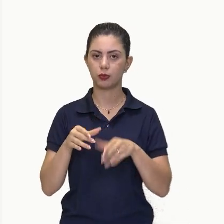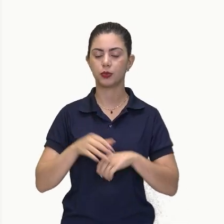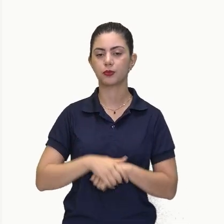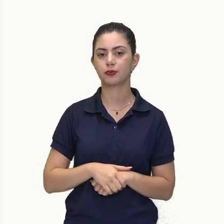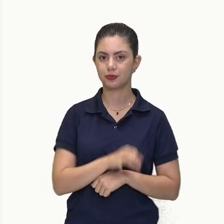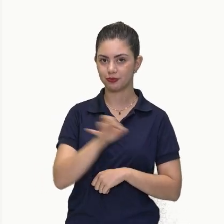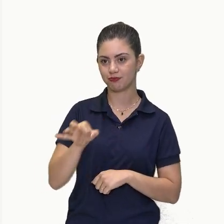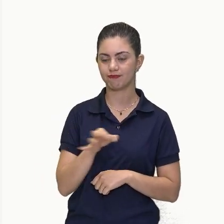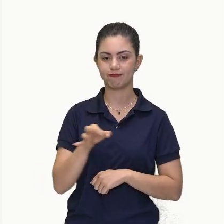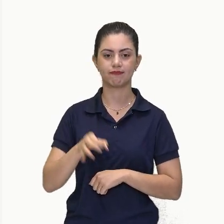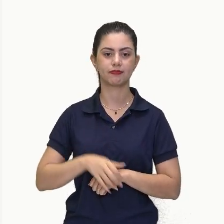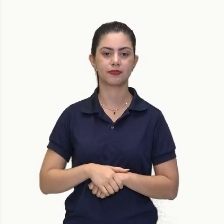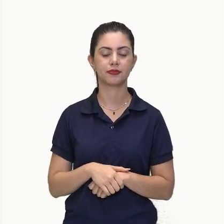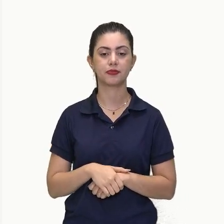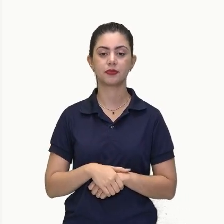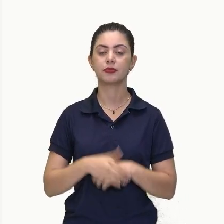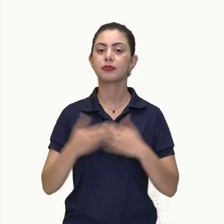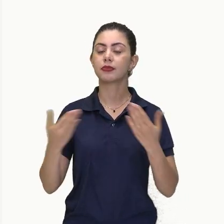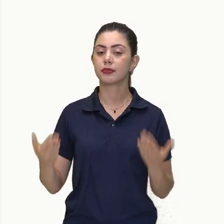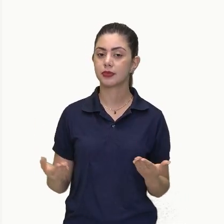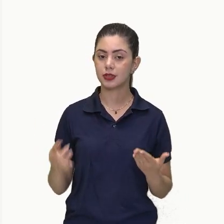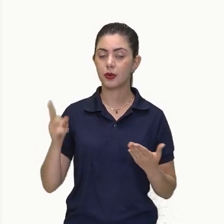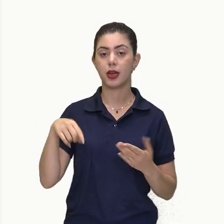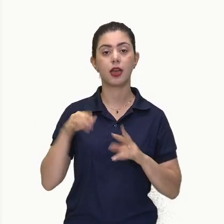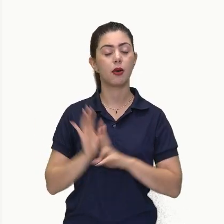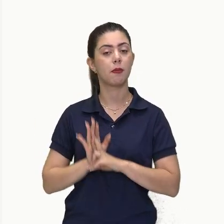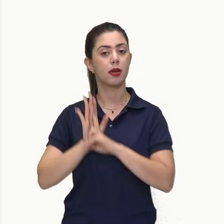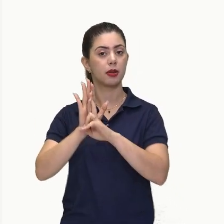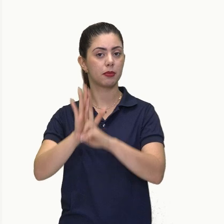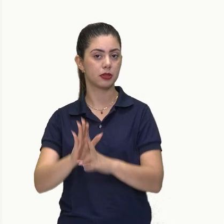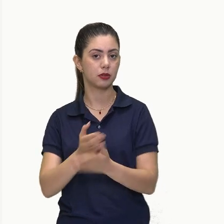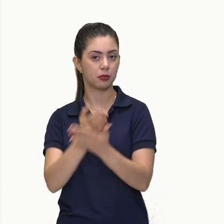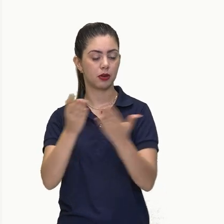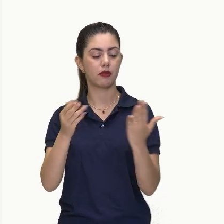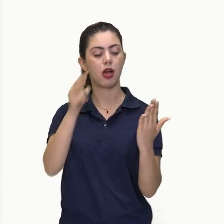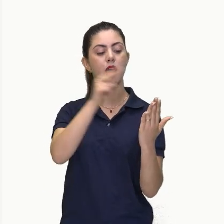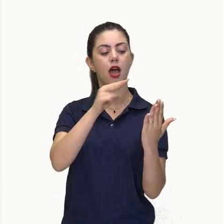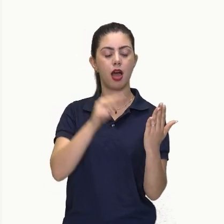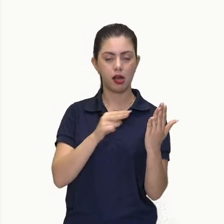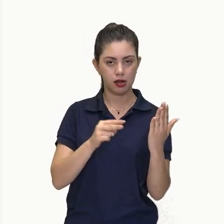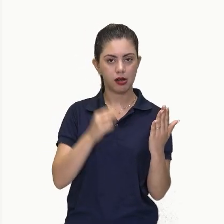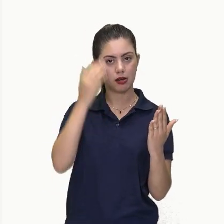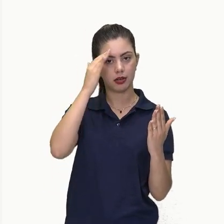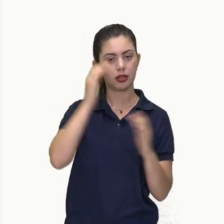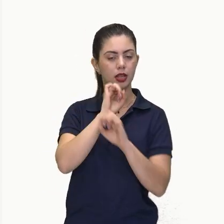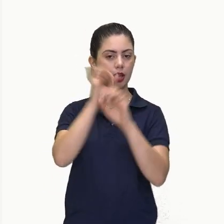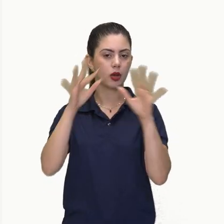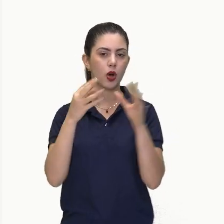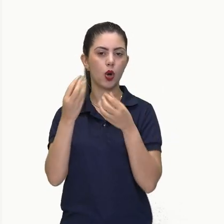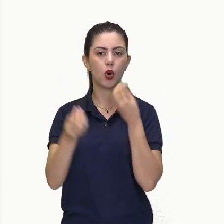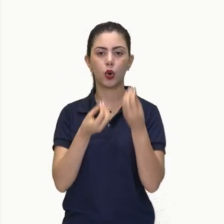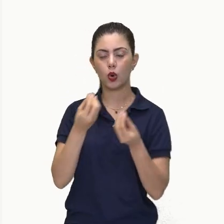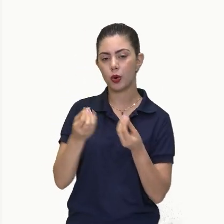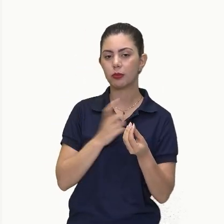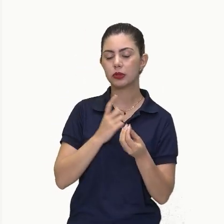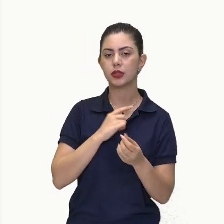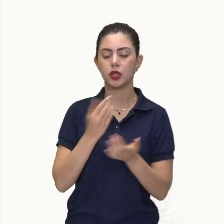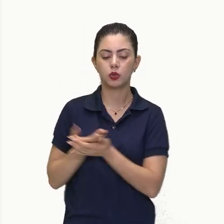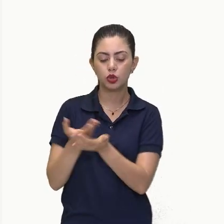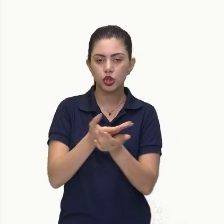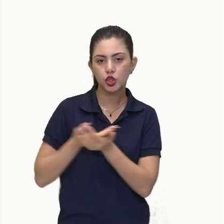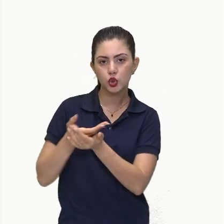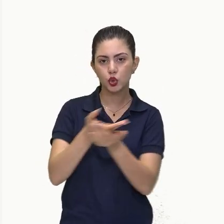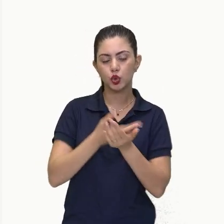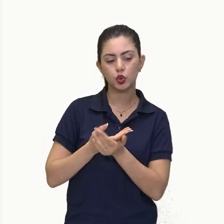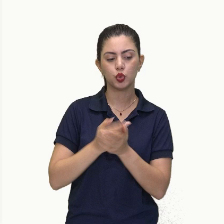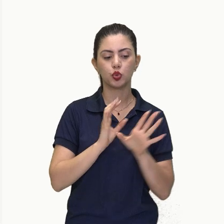tá bom? Então, esse aqui é uma representação, né, para vocês entenderem como é também realizado o estudo